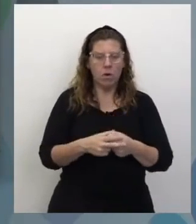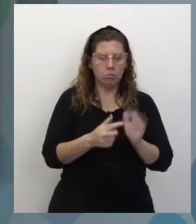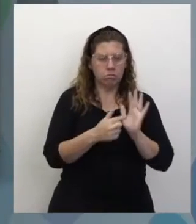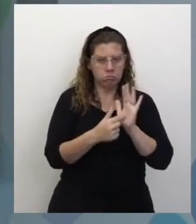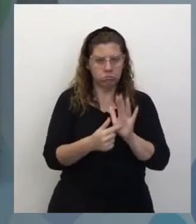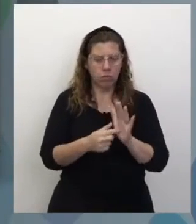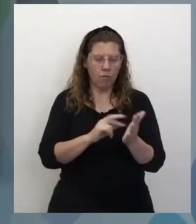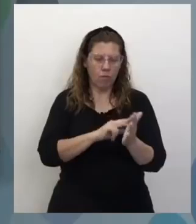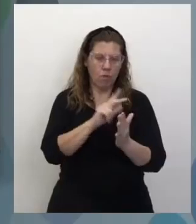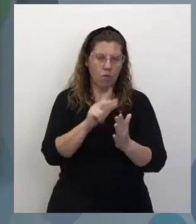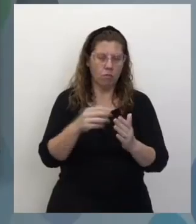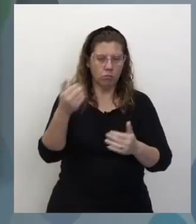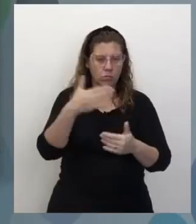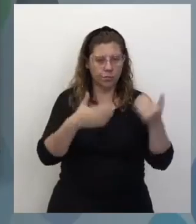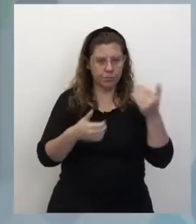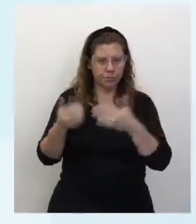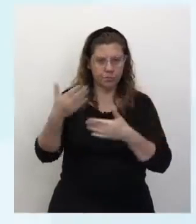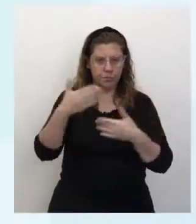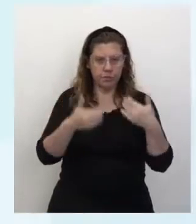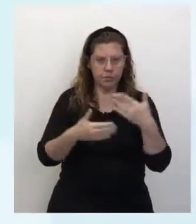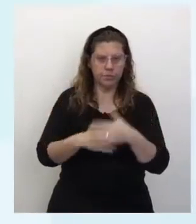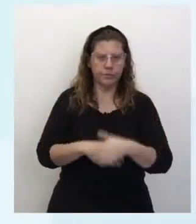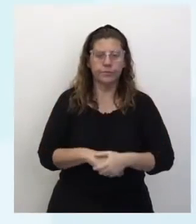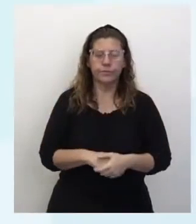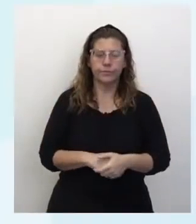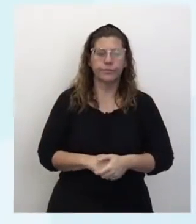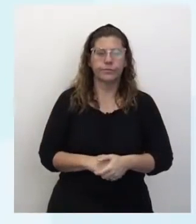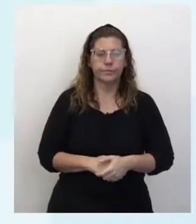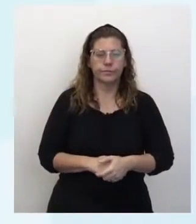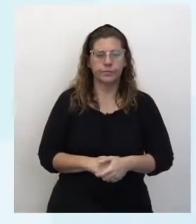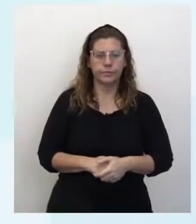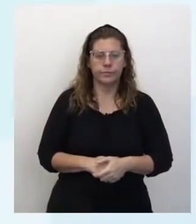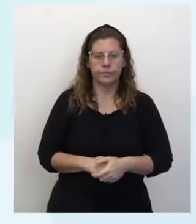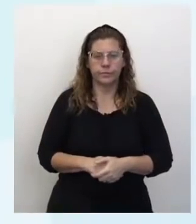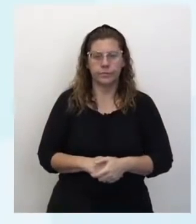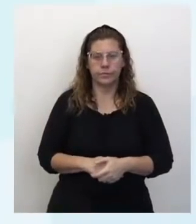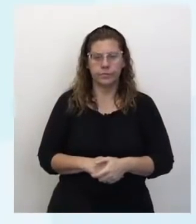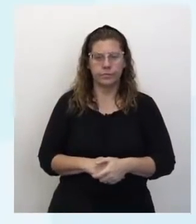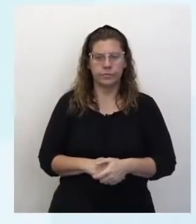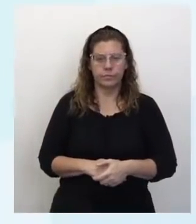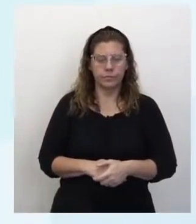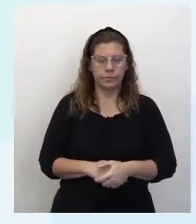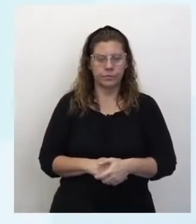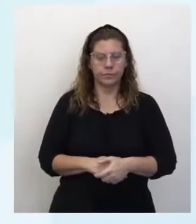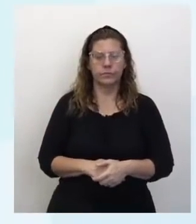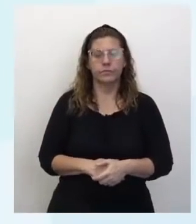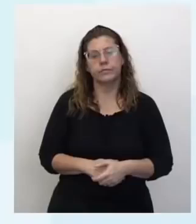slide, que a gente tem o must, a gente tem o must, ó, must be,